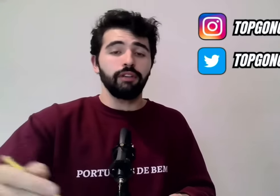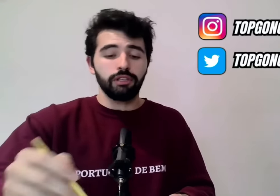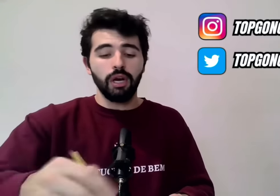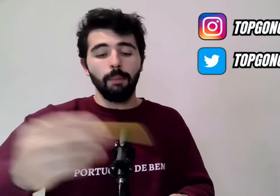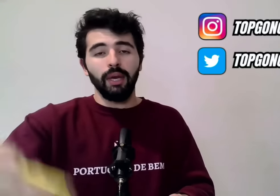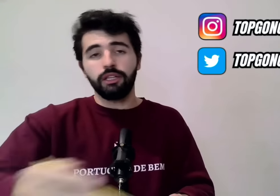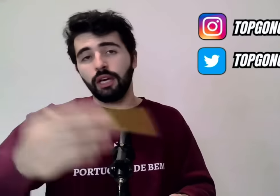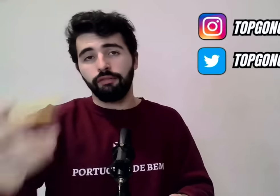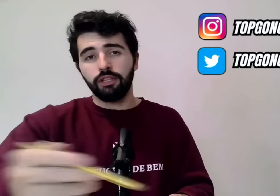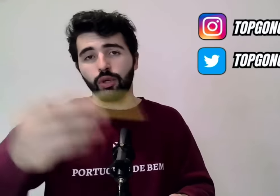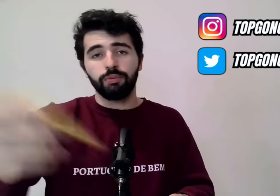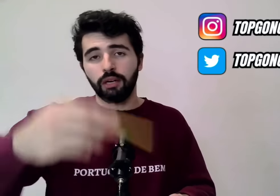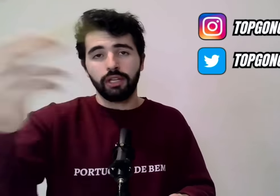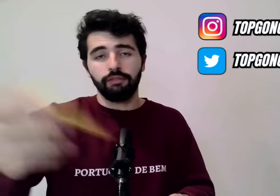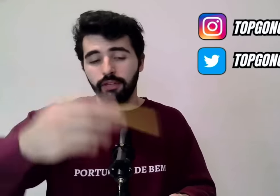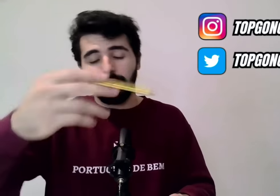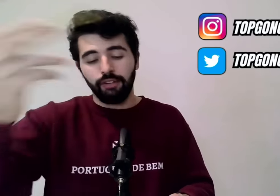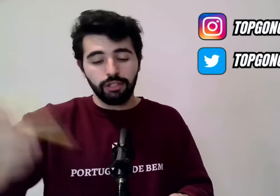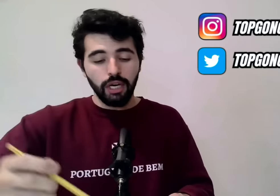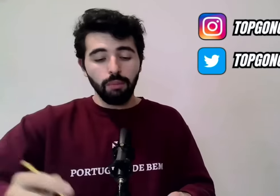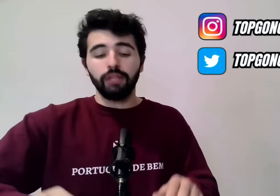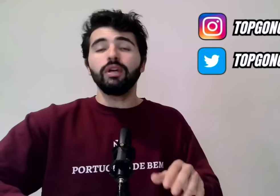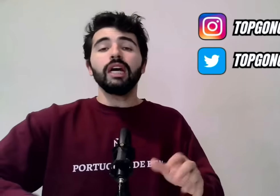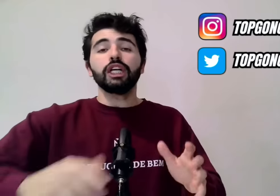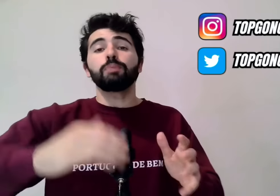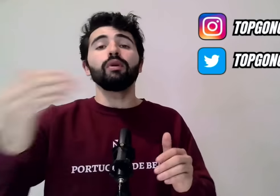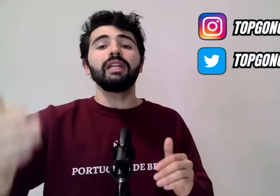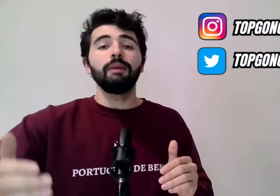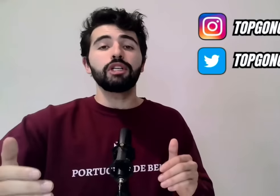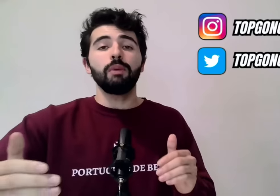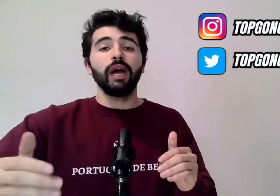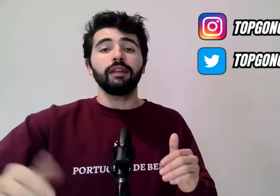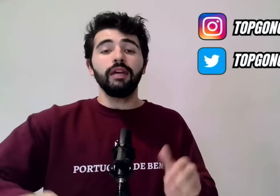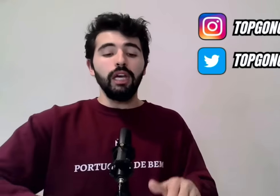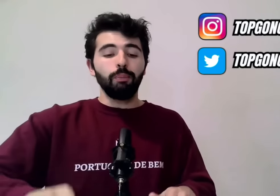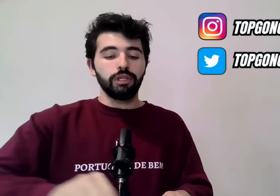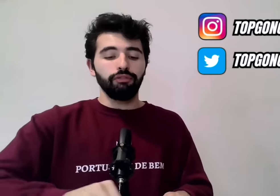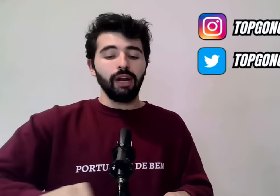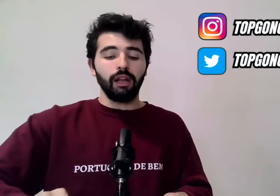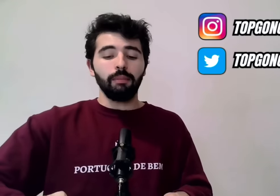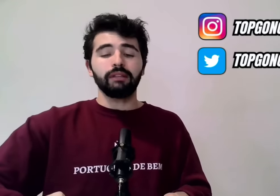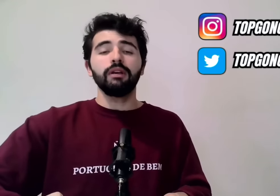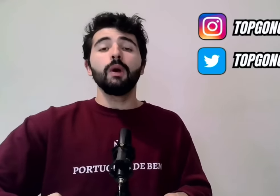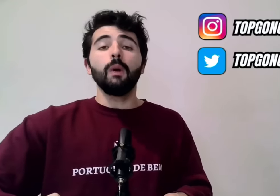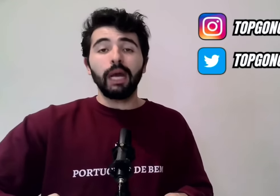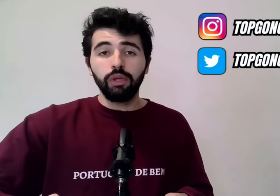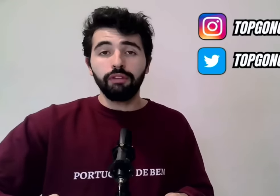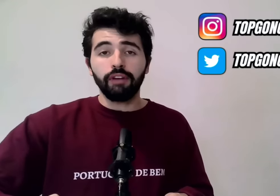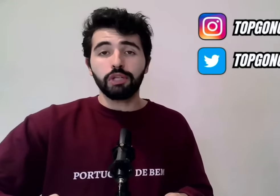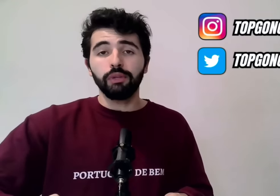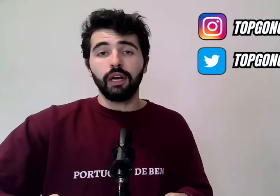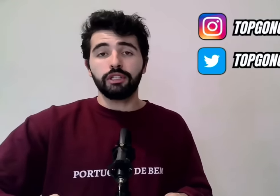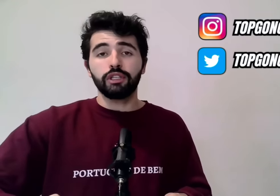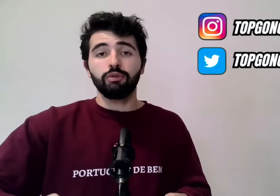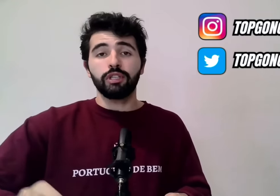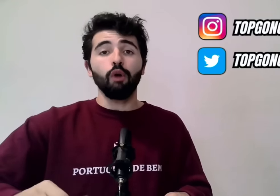zero vezes penas zero vezes corrupção zero vezes portanto responde-lhe na mesma moeda e depois no final remata como é que o livra vai